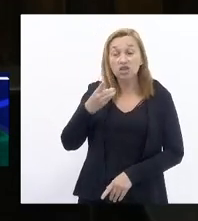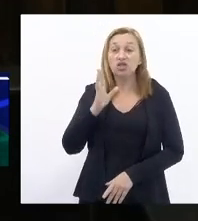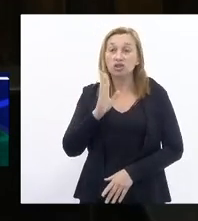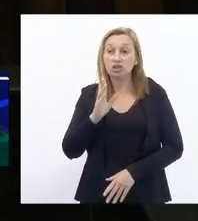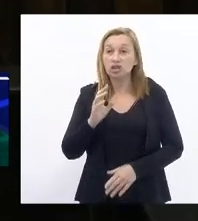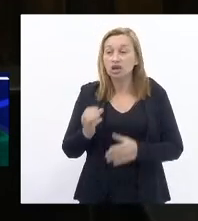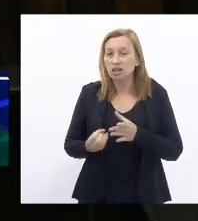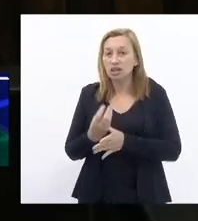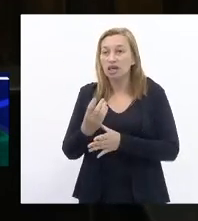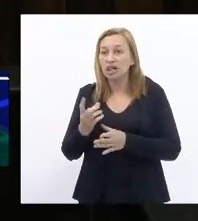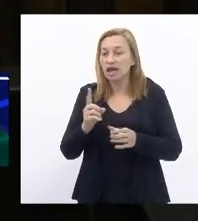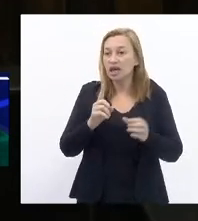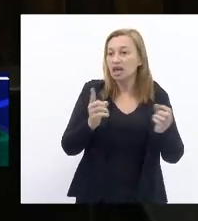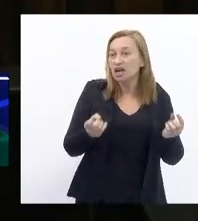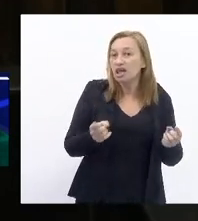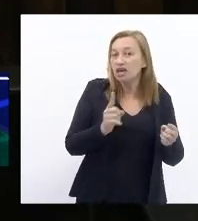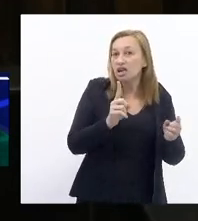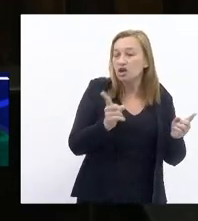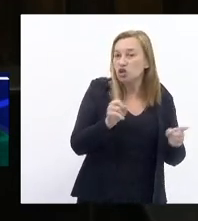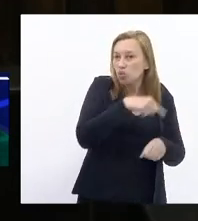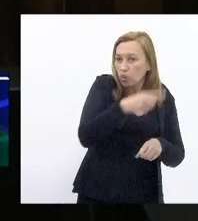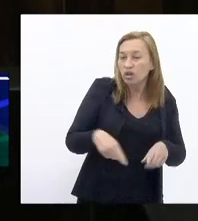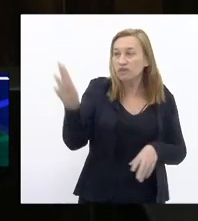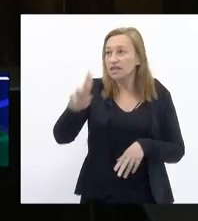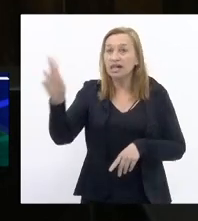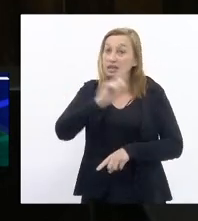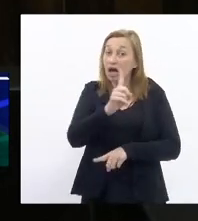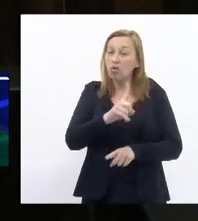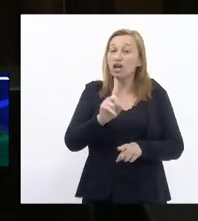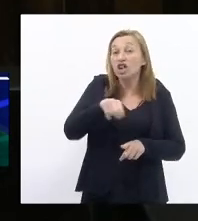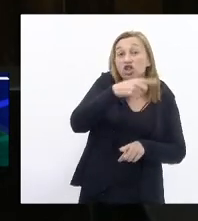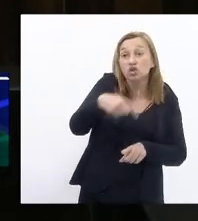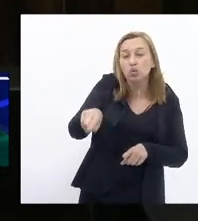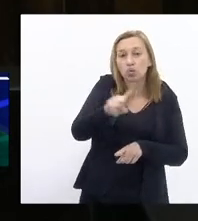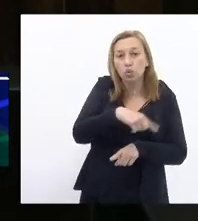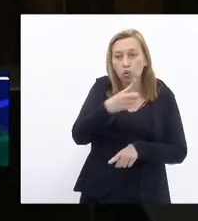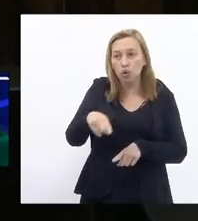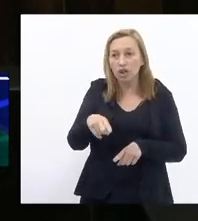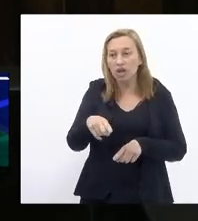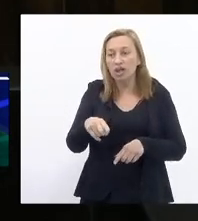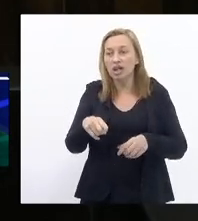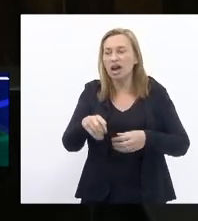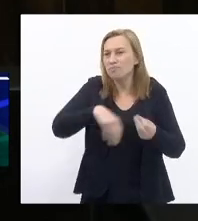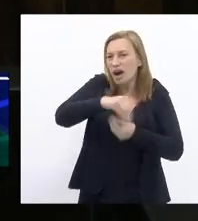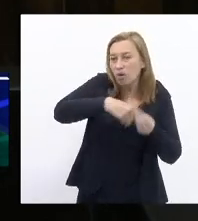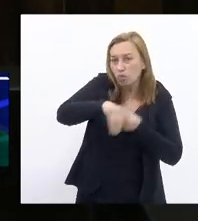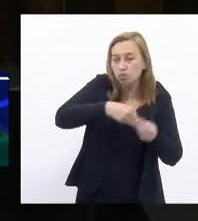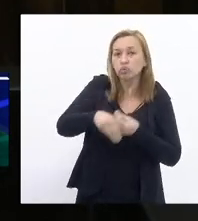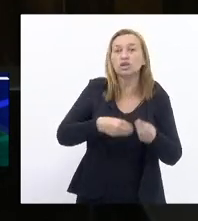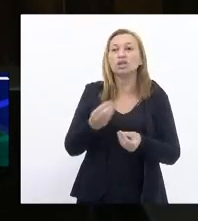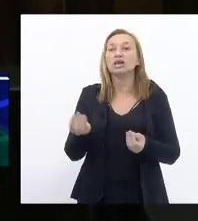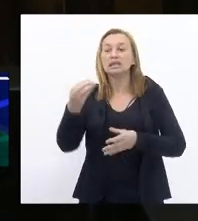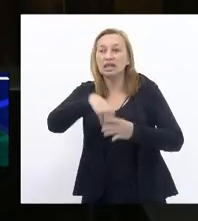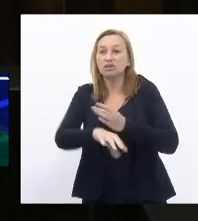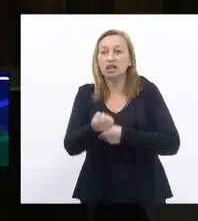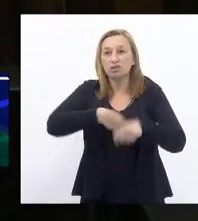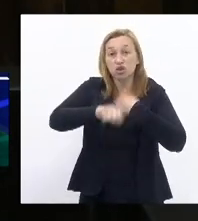universidade? Não. O deputado quer extinguir a balbúrdia que existe dentro daquela administração. Esse é o primeiro ponto, Tia